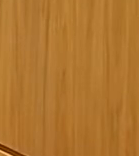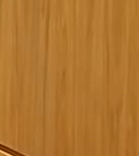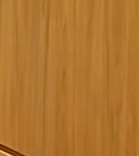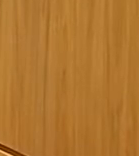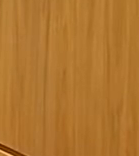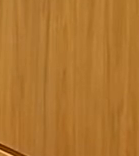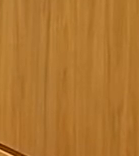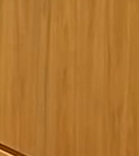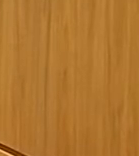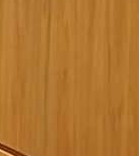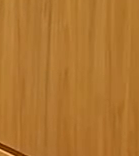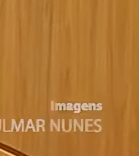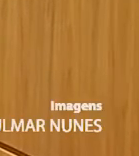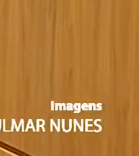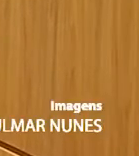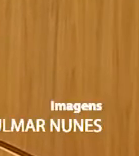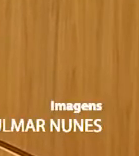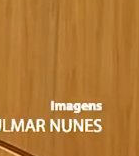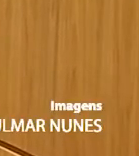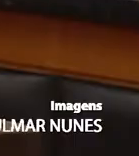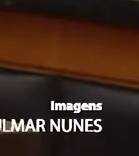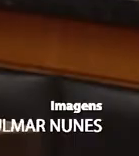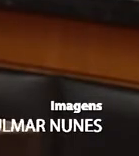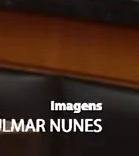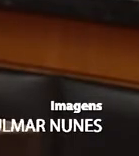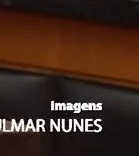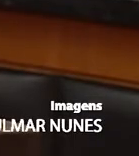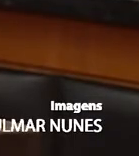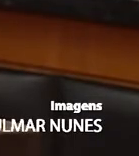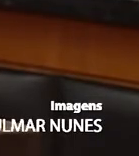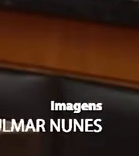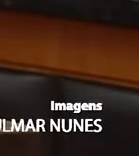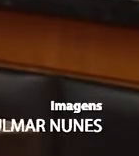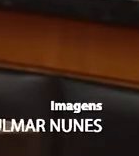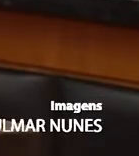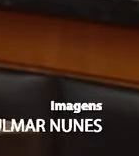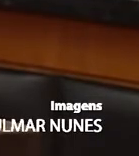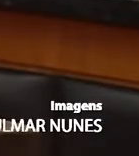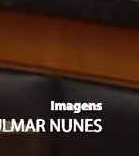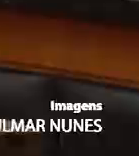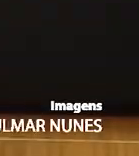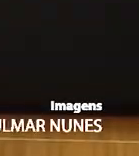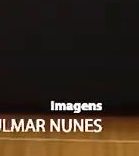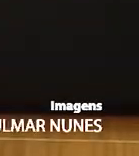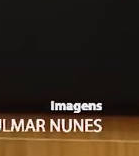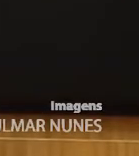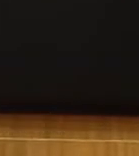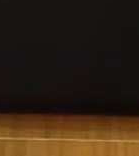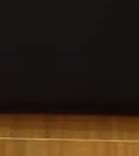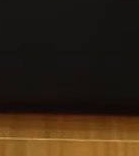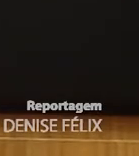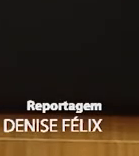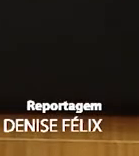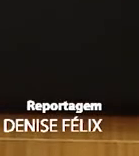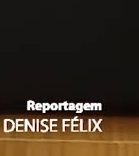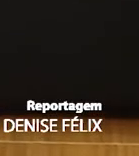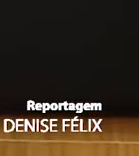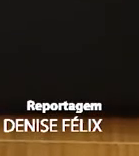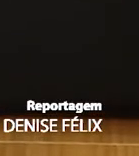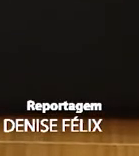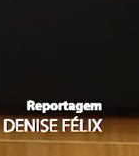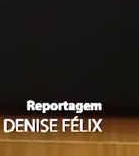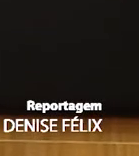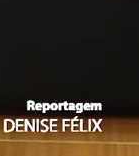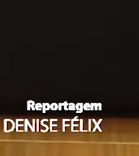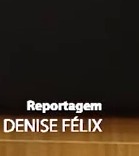A necessidade de investir em infraestrutura no Estado foi pauta da sessão ordinária de quinta-feira. O deputado Silvio Drevik usou a tribuna